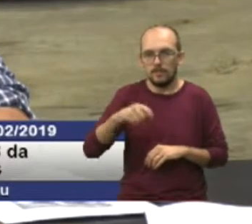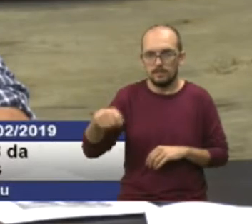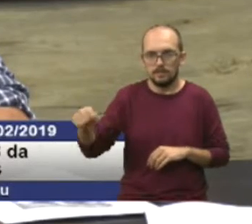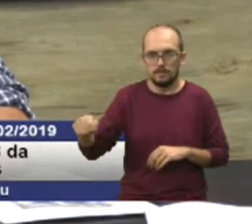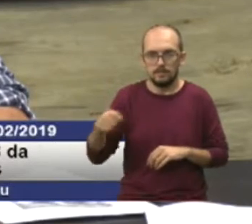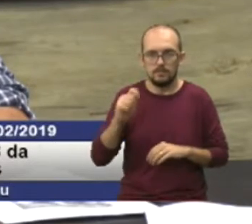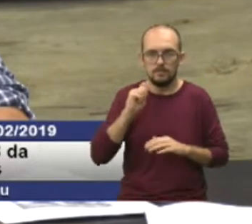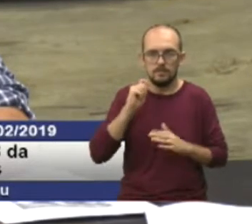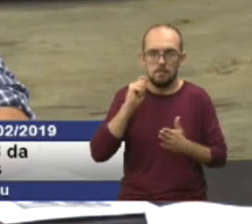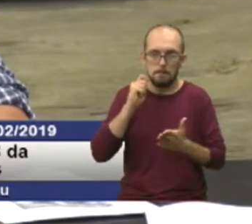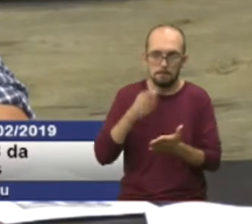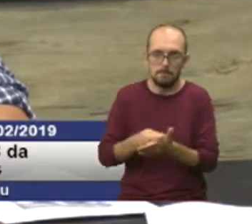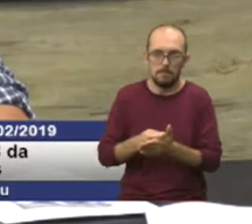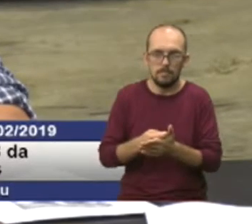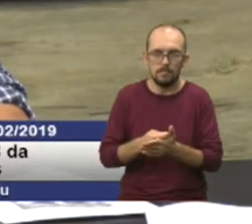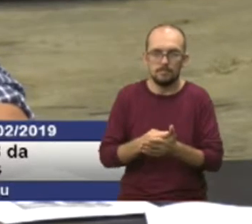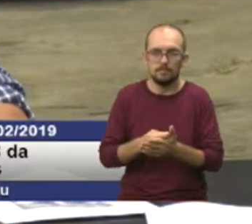pagamentos,